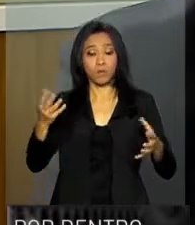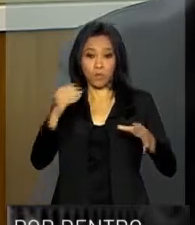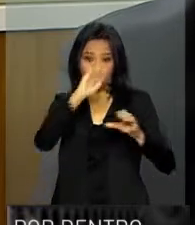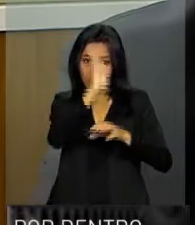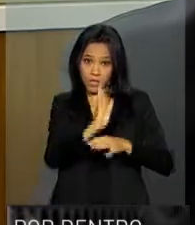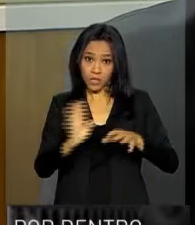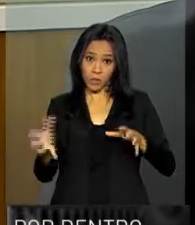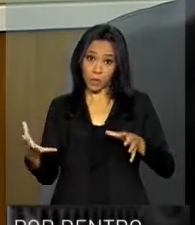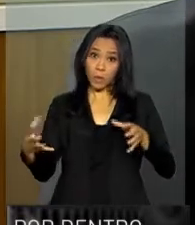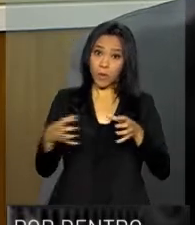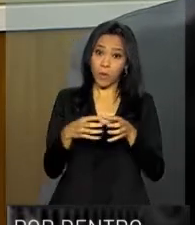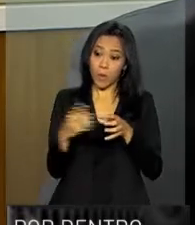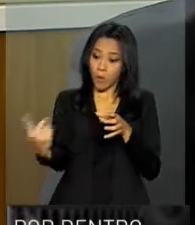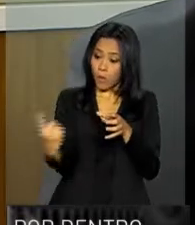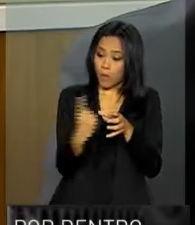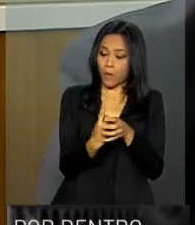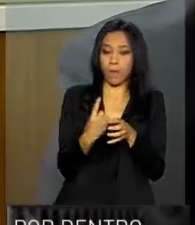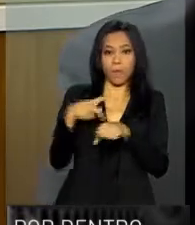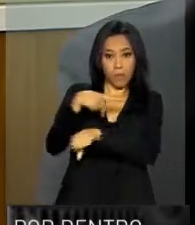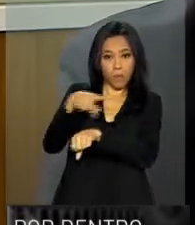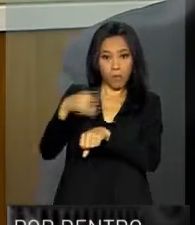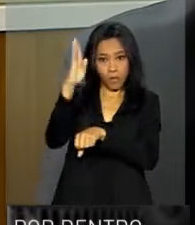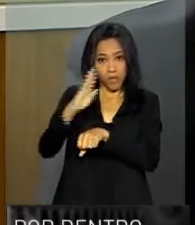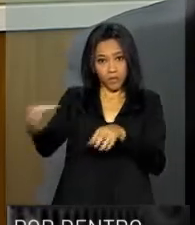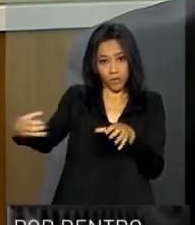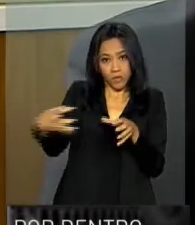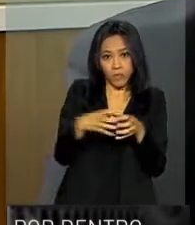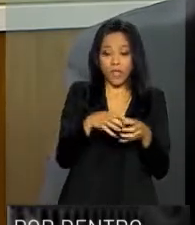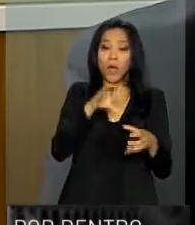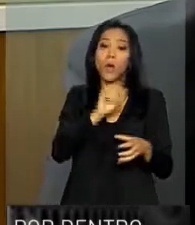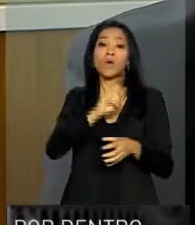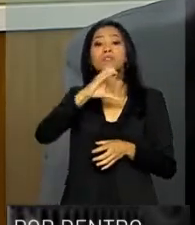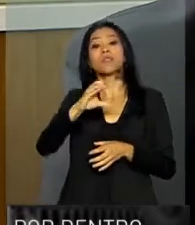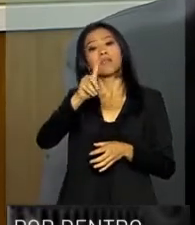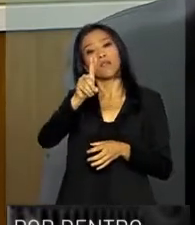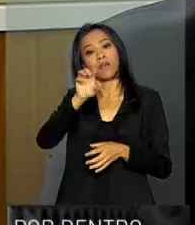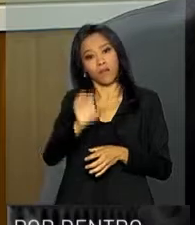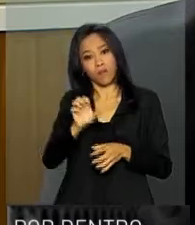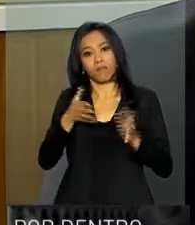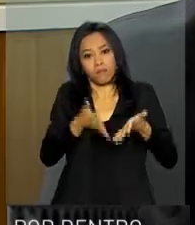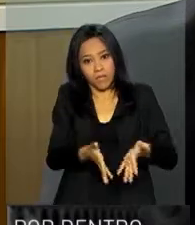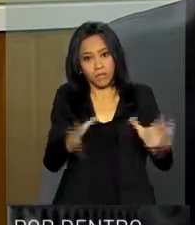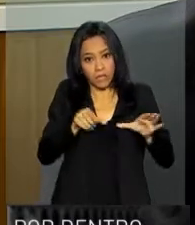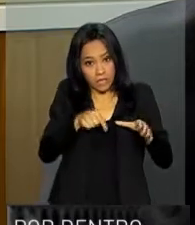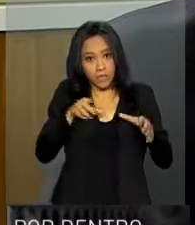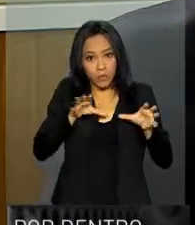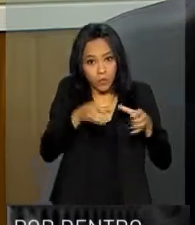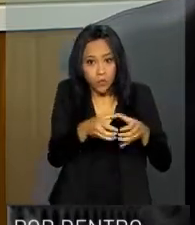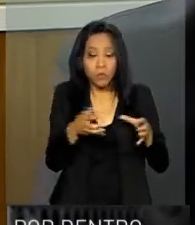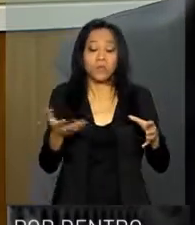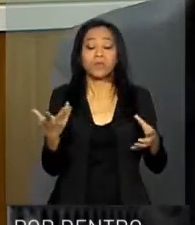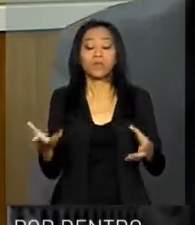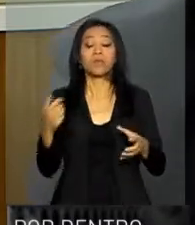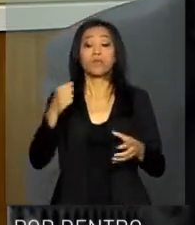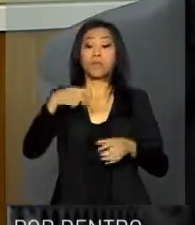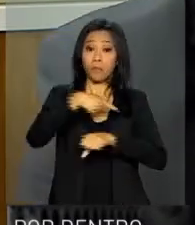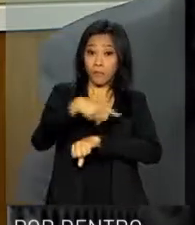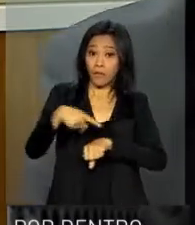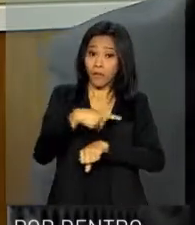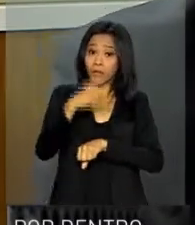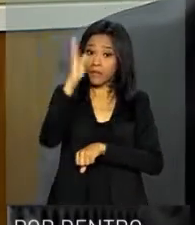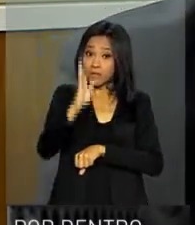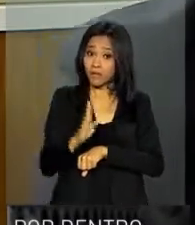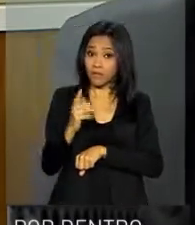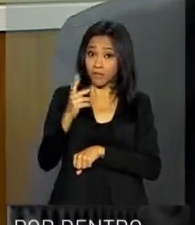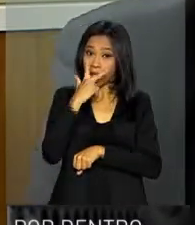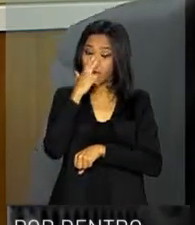internacional desse país e em retorno na média em 80% né então nós ficamos um país assim desconfiados